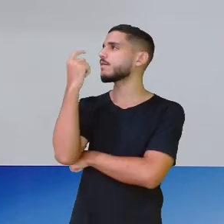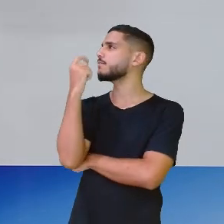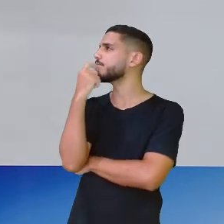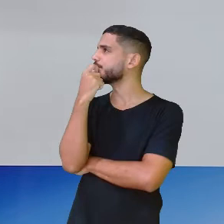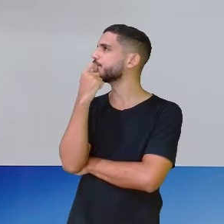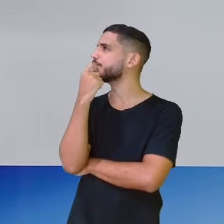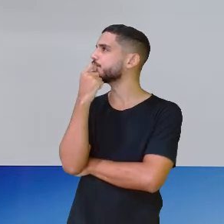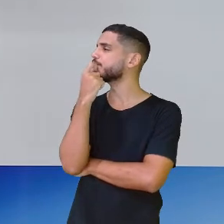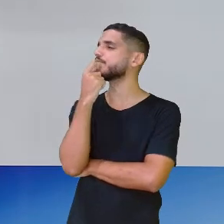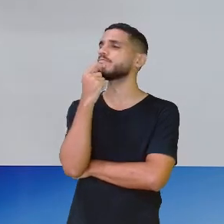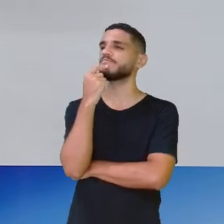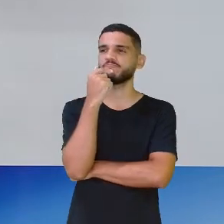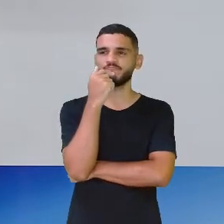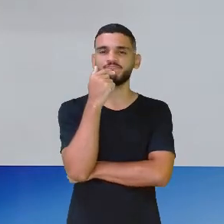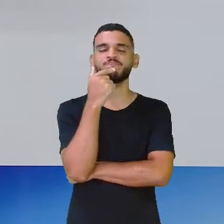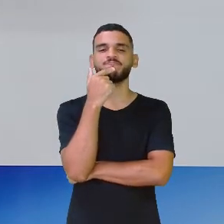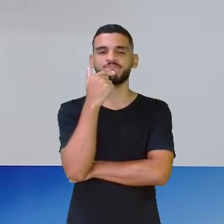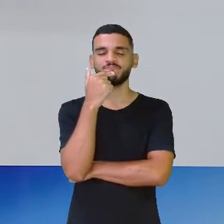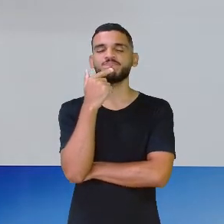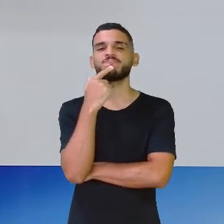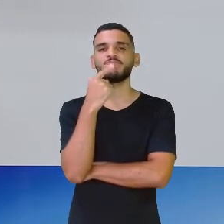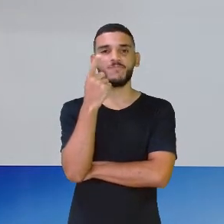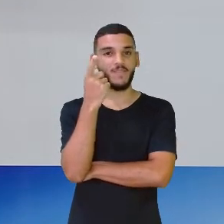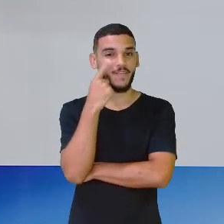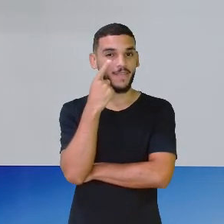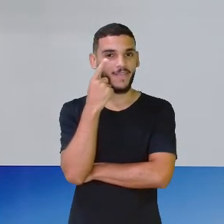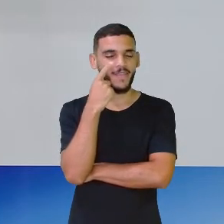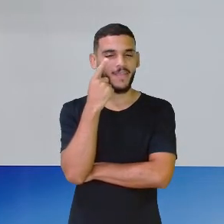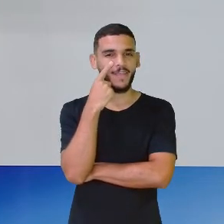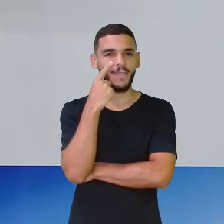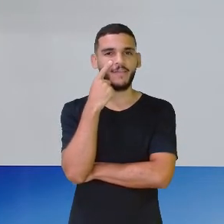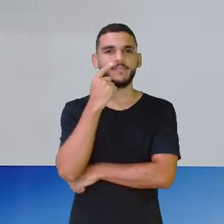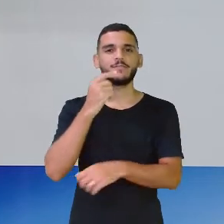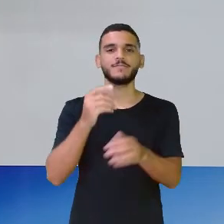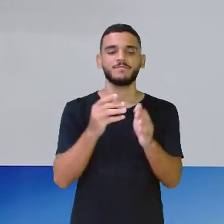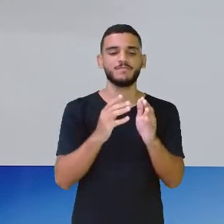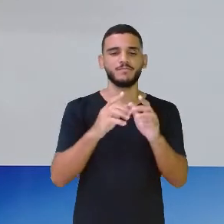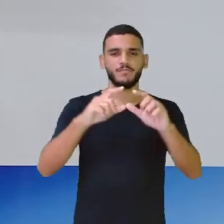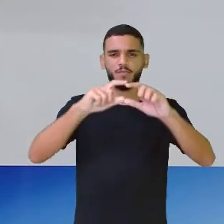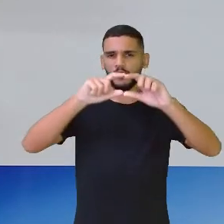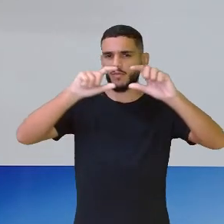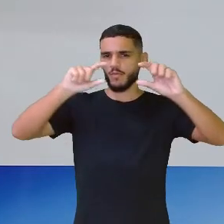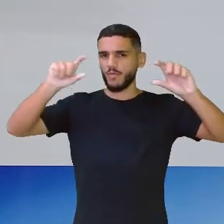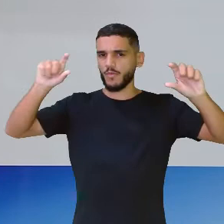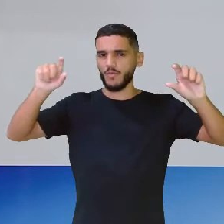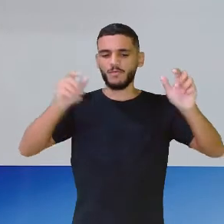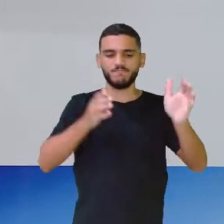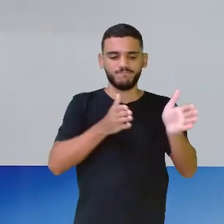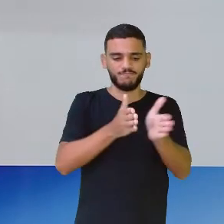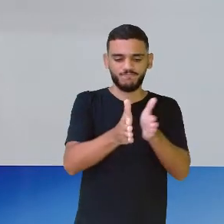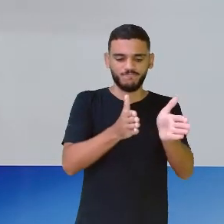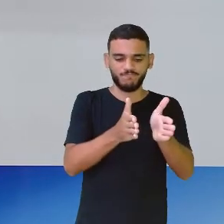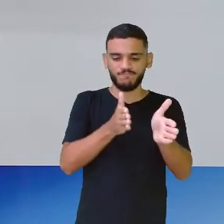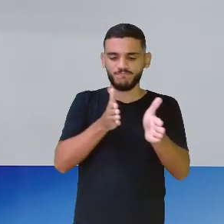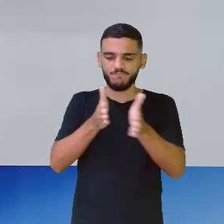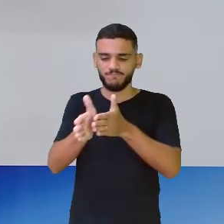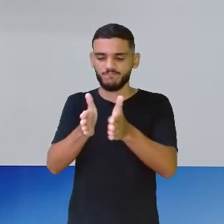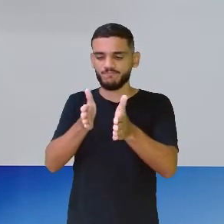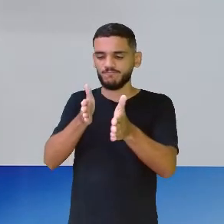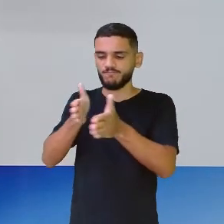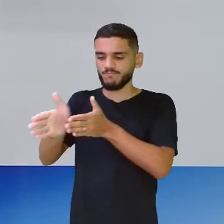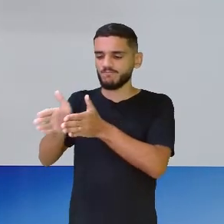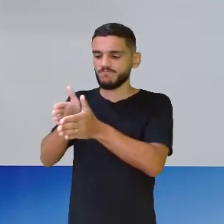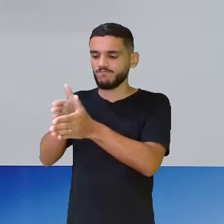3/5. Olha, cada trechinho desse, cada parte dessa minha fita que foi